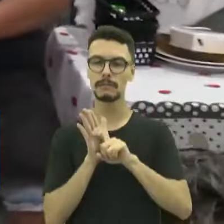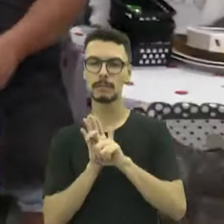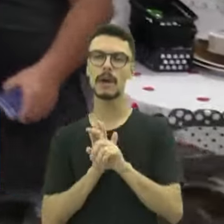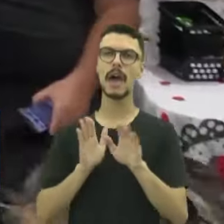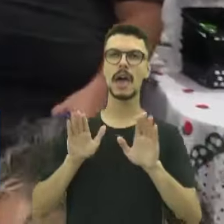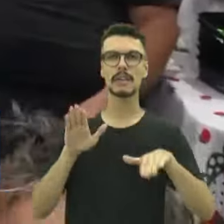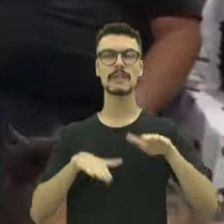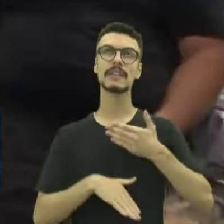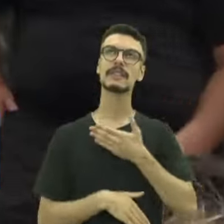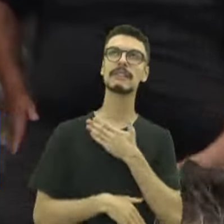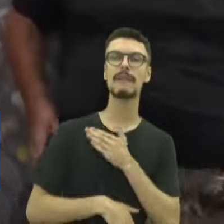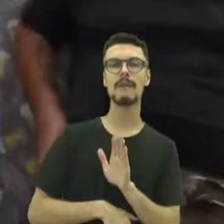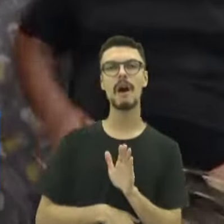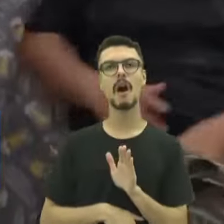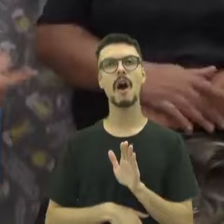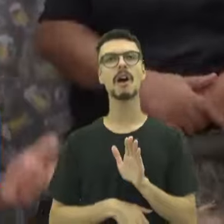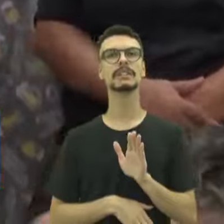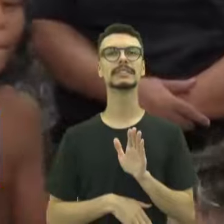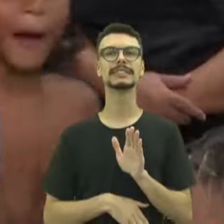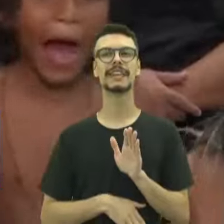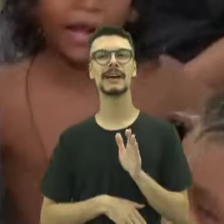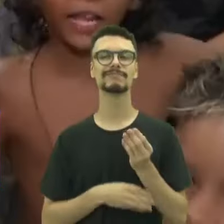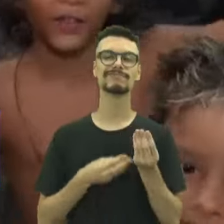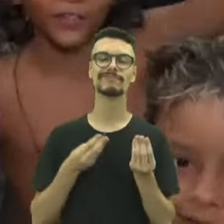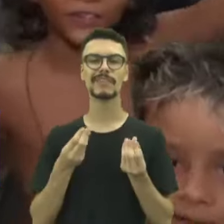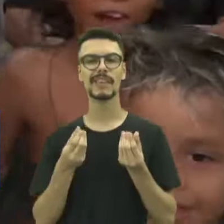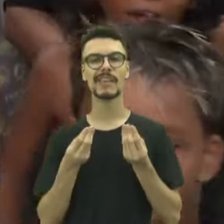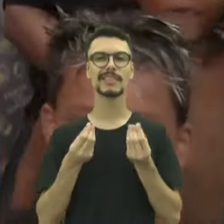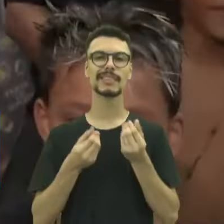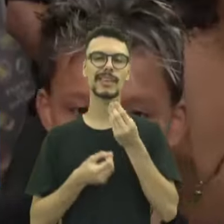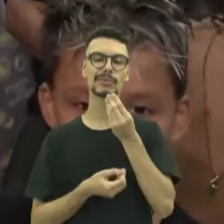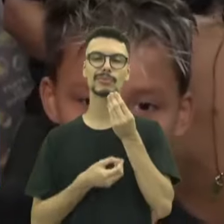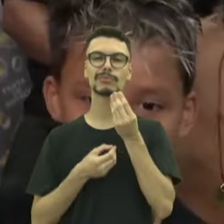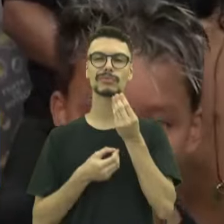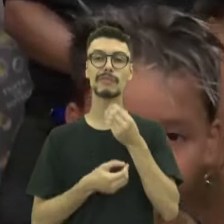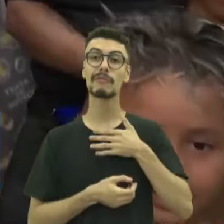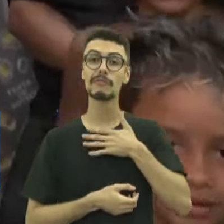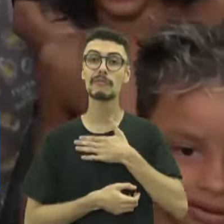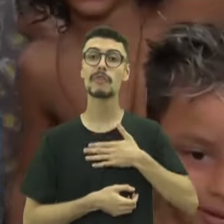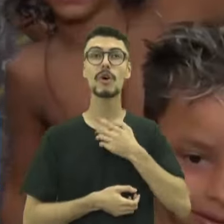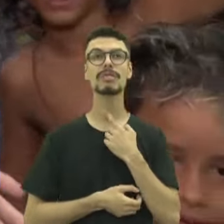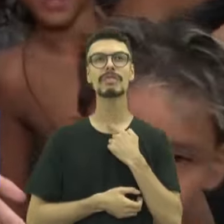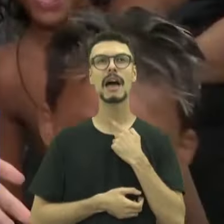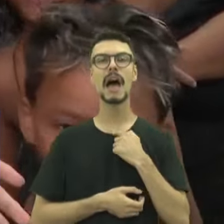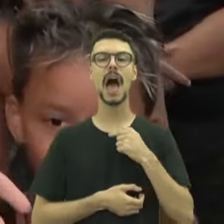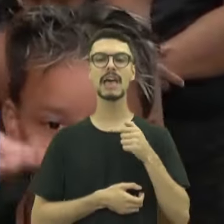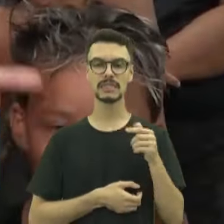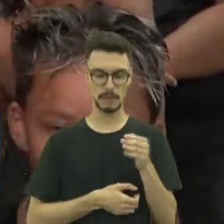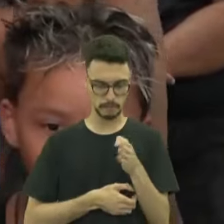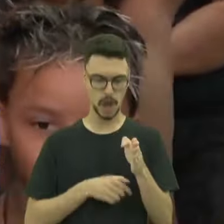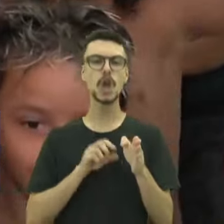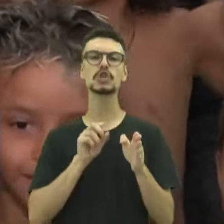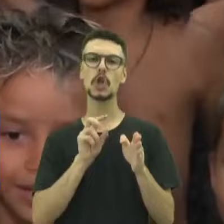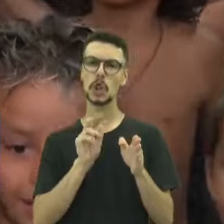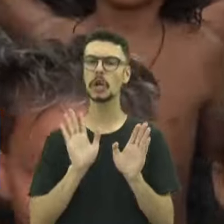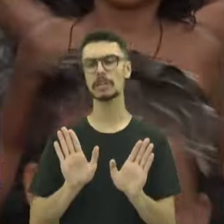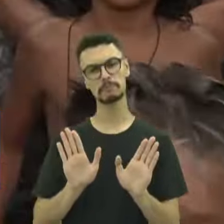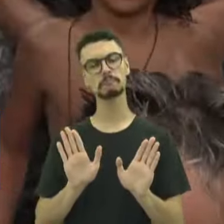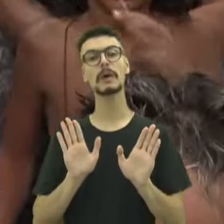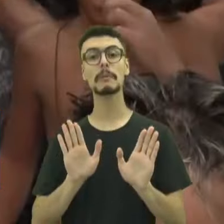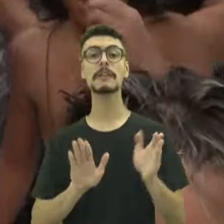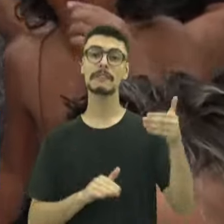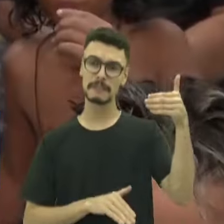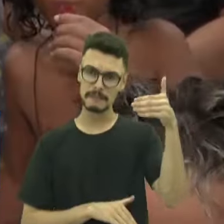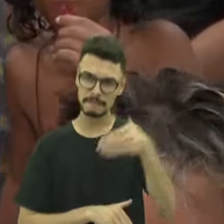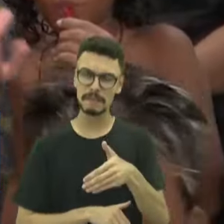repente, não tem tanta, ali, tanto gosto, né, pelo pescado, não tem problema, tá? Você vem pra cá, o